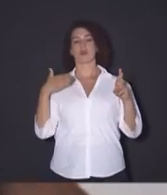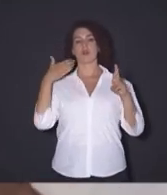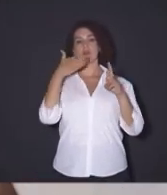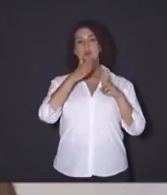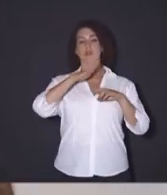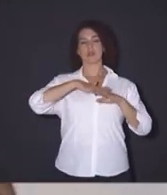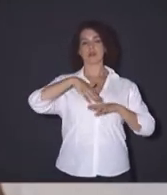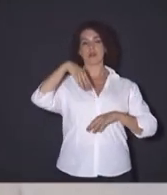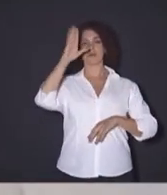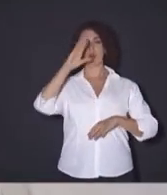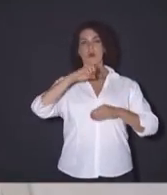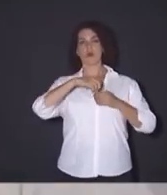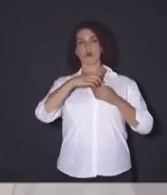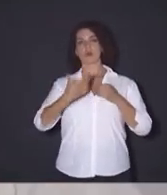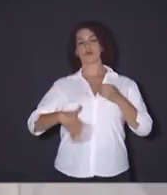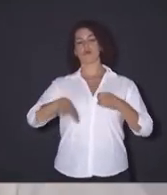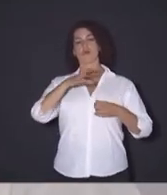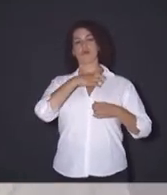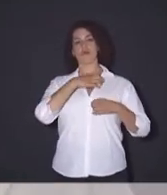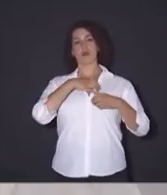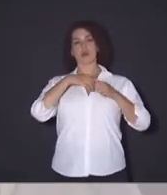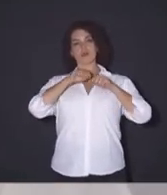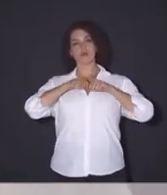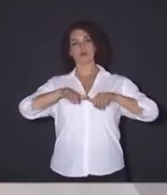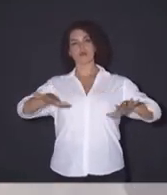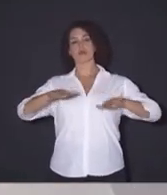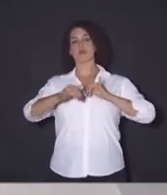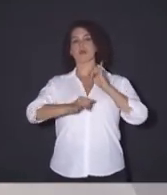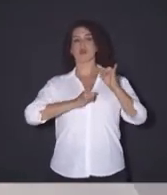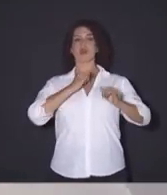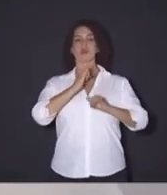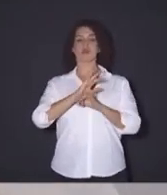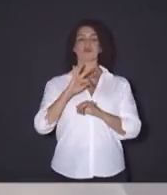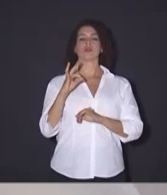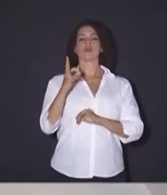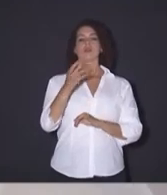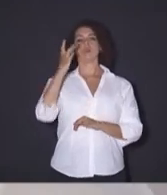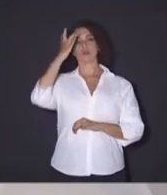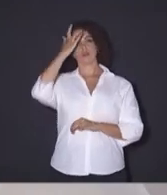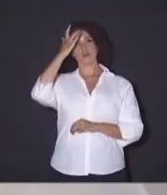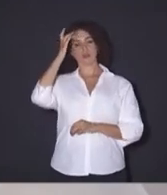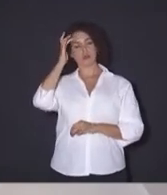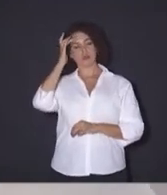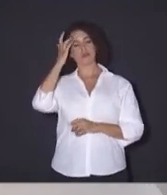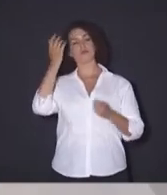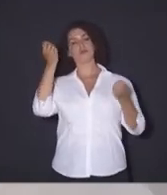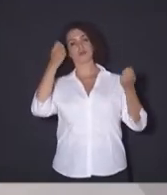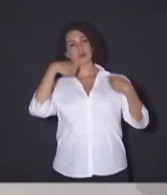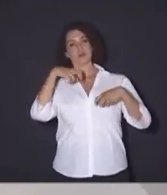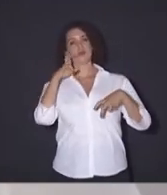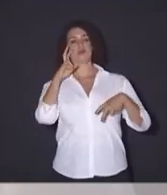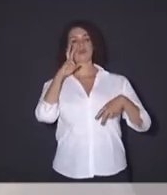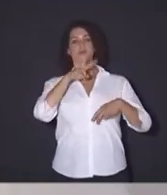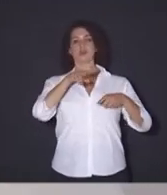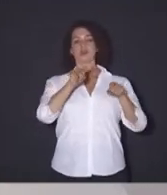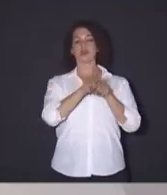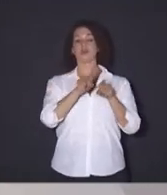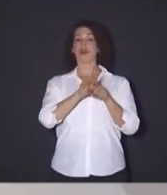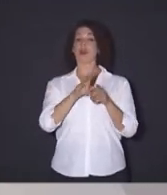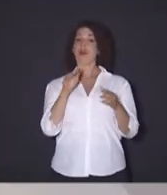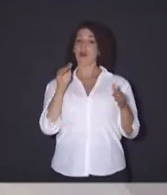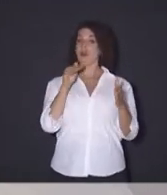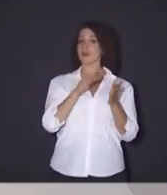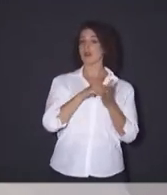baiano disponibilizado na internet para que todos possam em algum momento se alimentar disso inclusive para colocar no seu